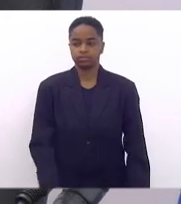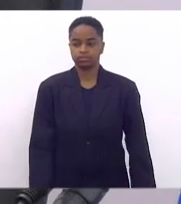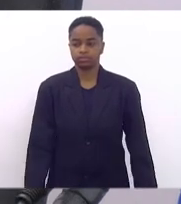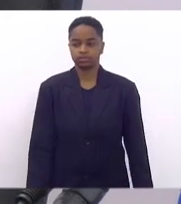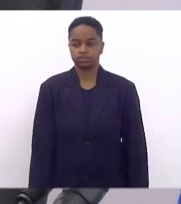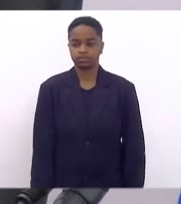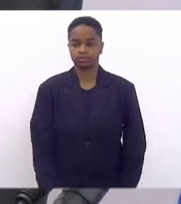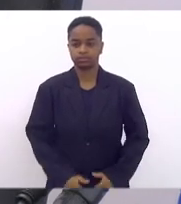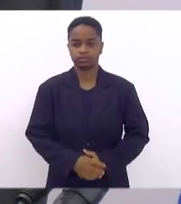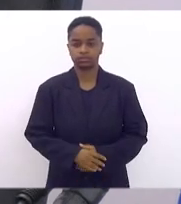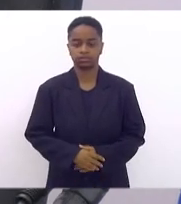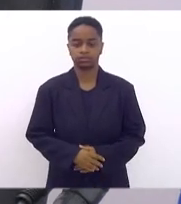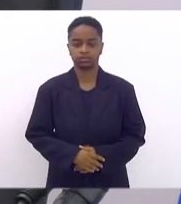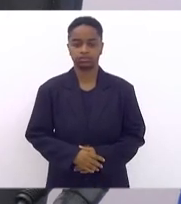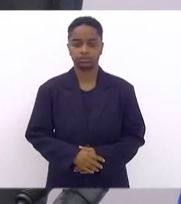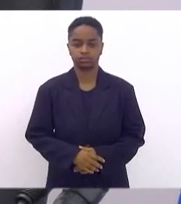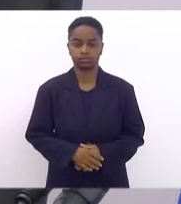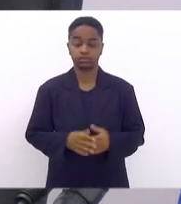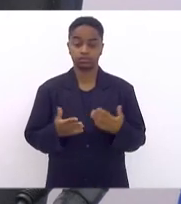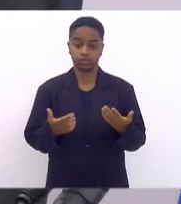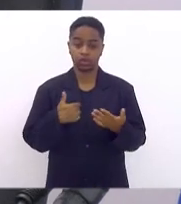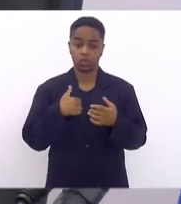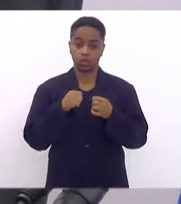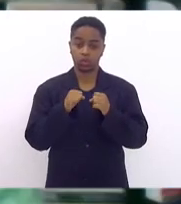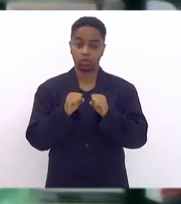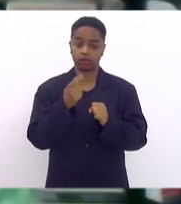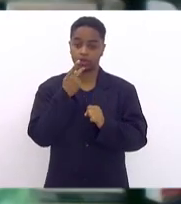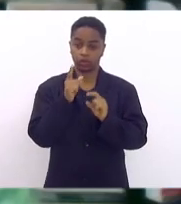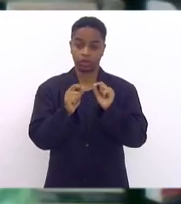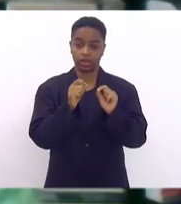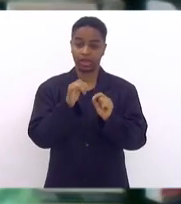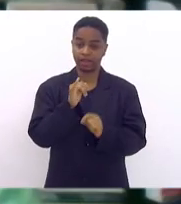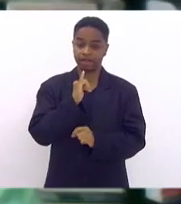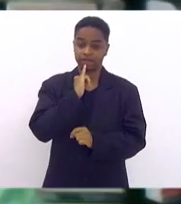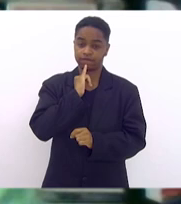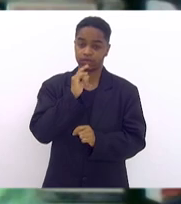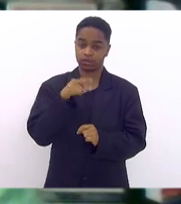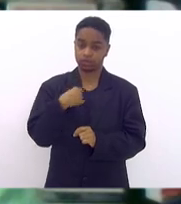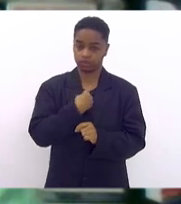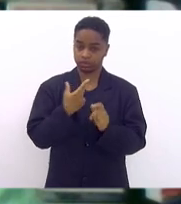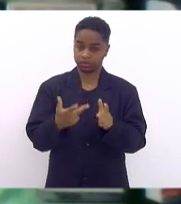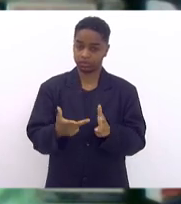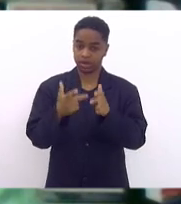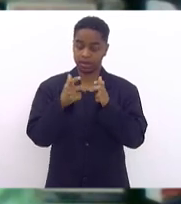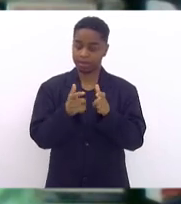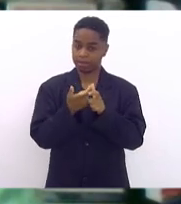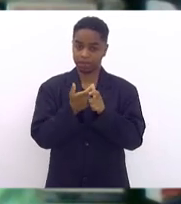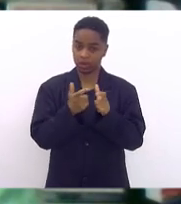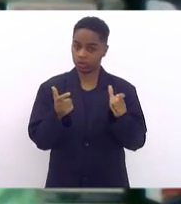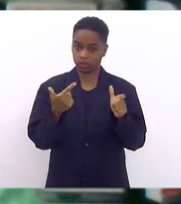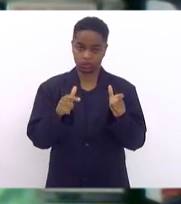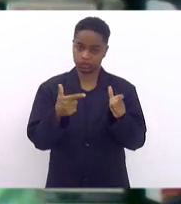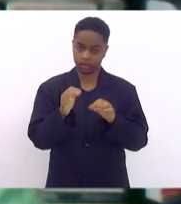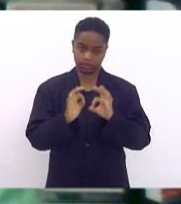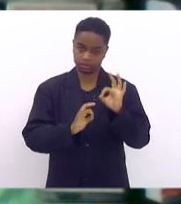Eu posso falar que, infelizmente, tá, o que a gente já viu, a maioria não tem